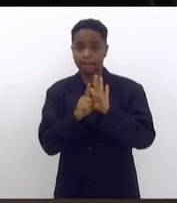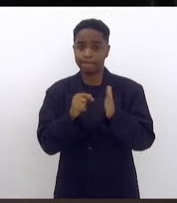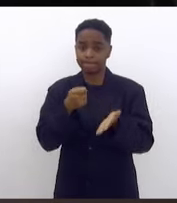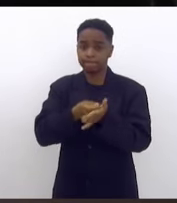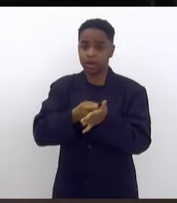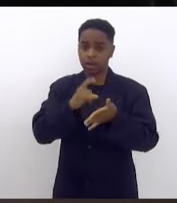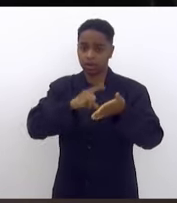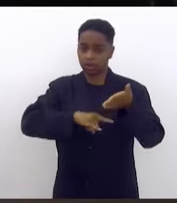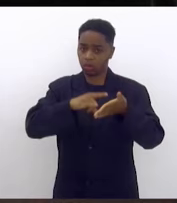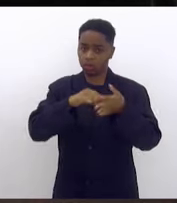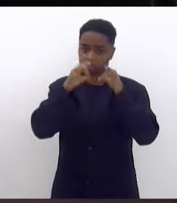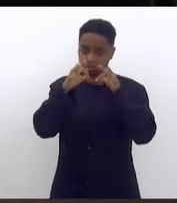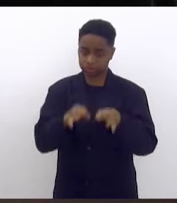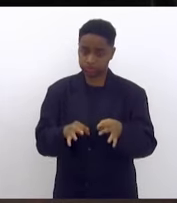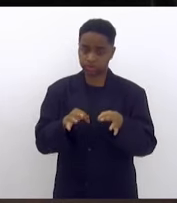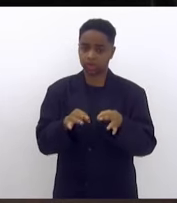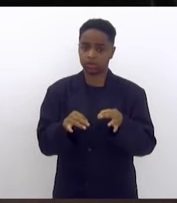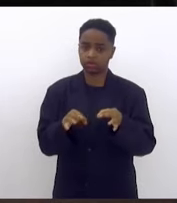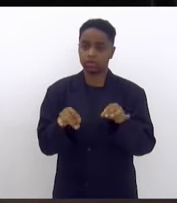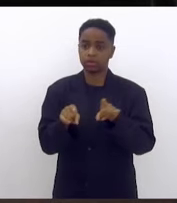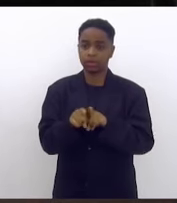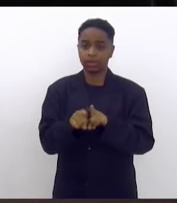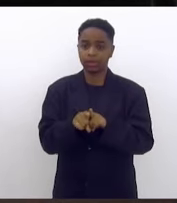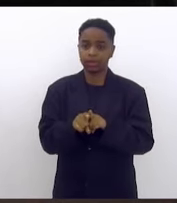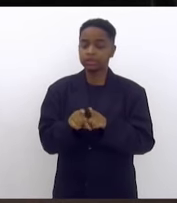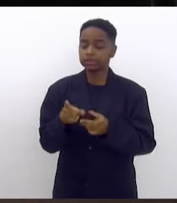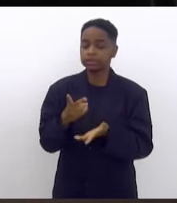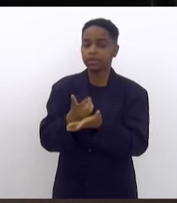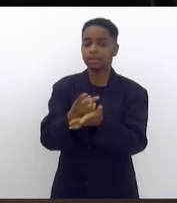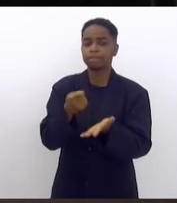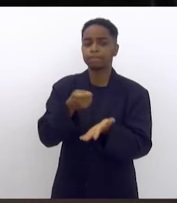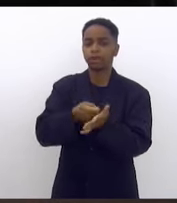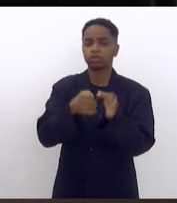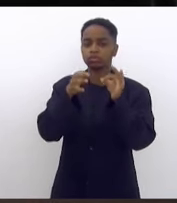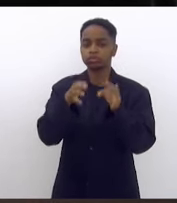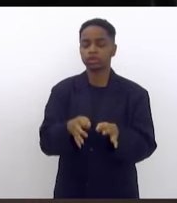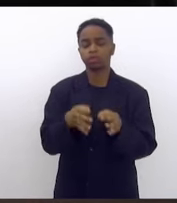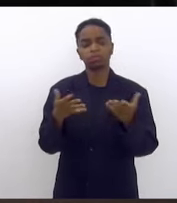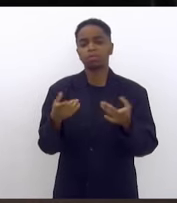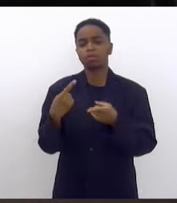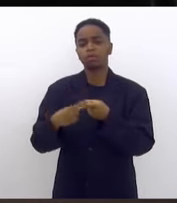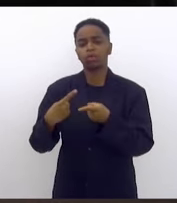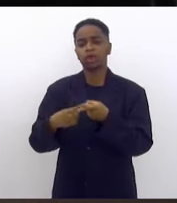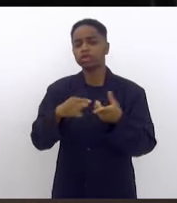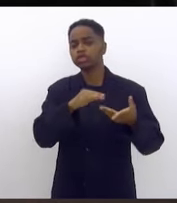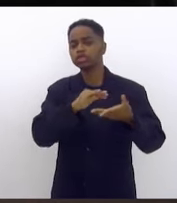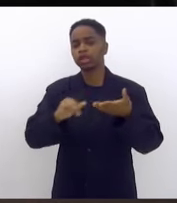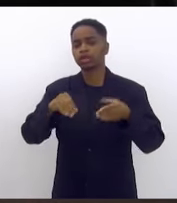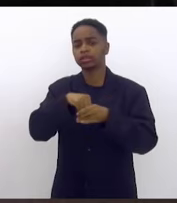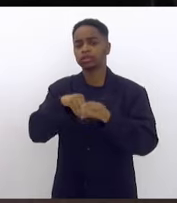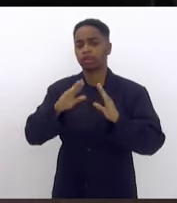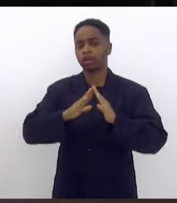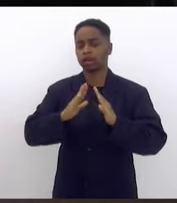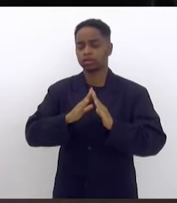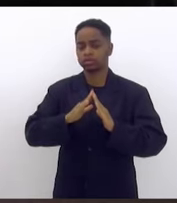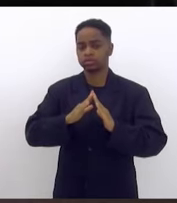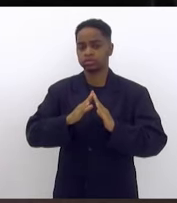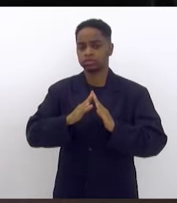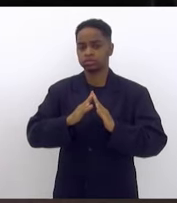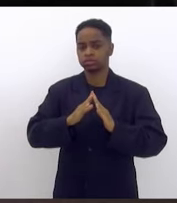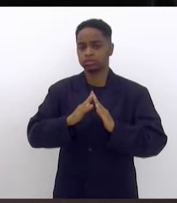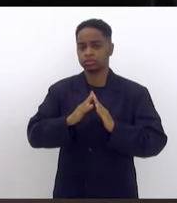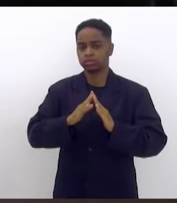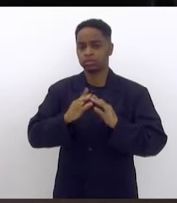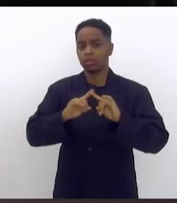conta, né, e sempre pagou em dia, por que razão se tirar esse hidrômetro de dentro da casa do morador da residência